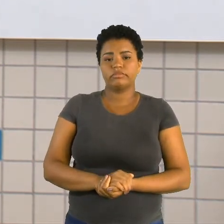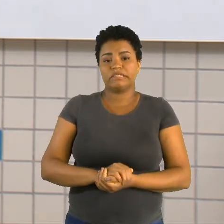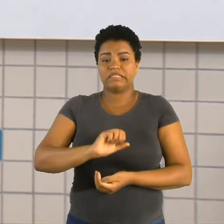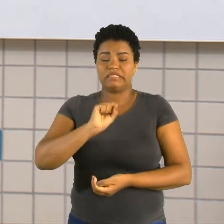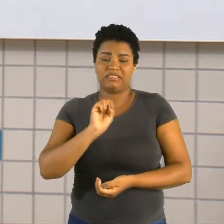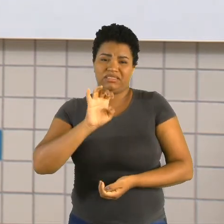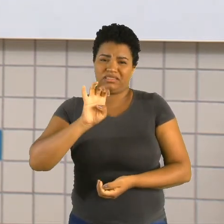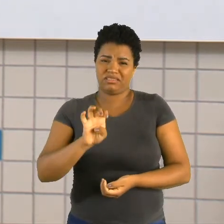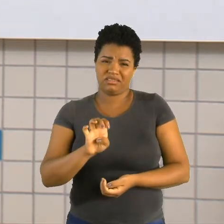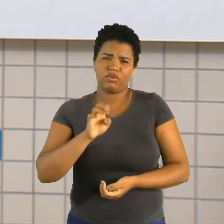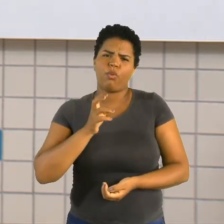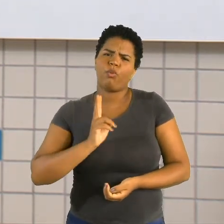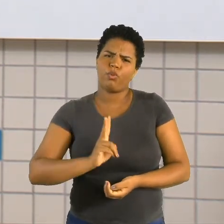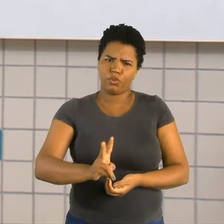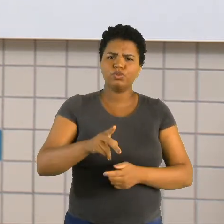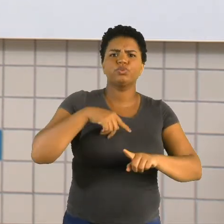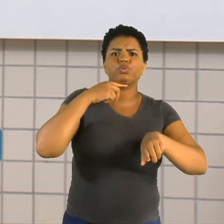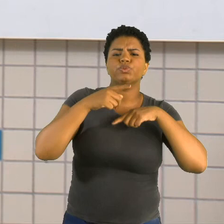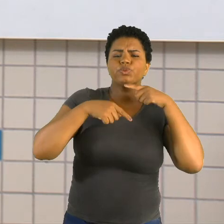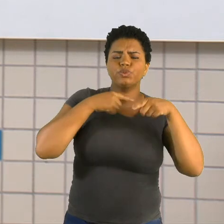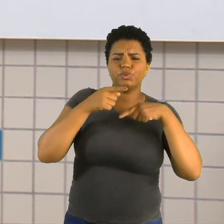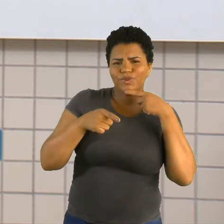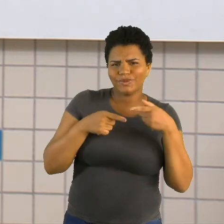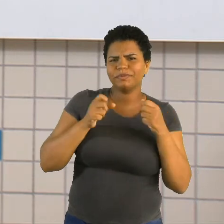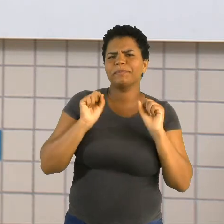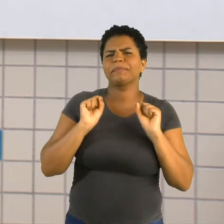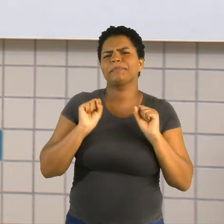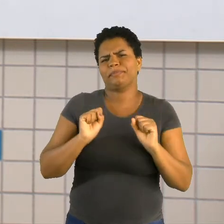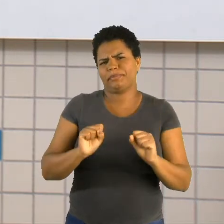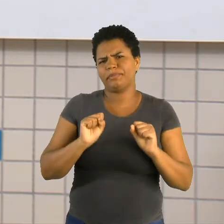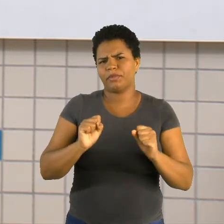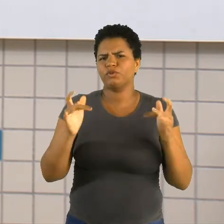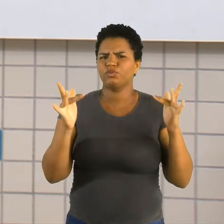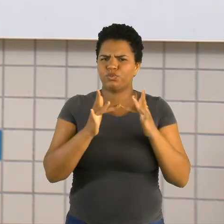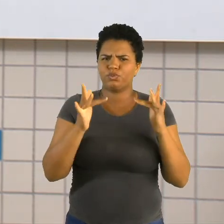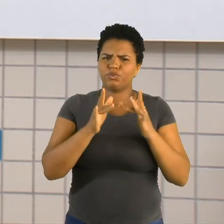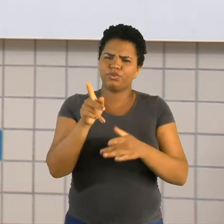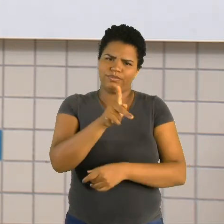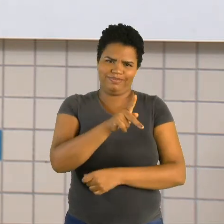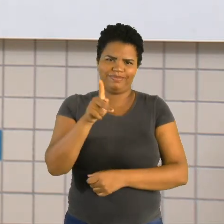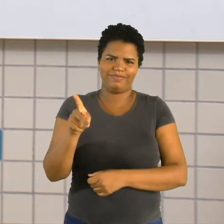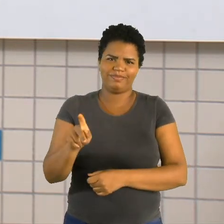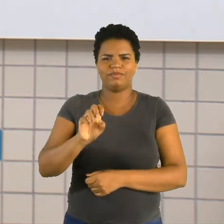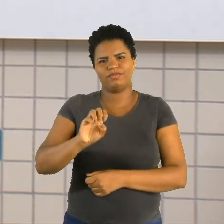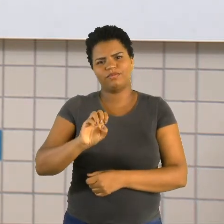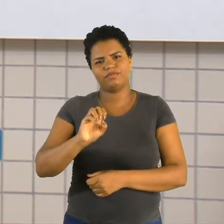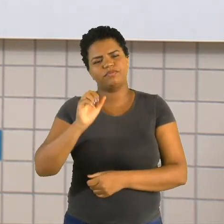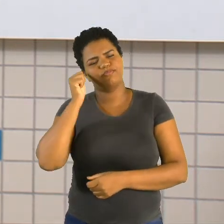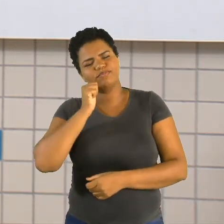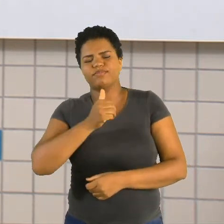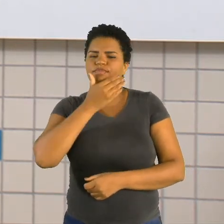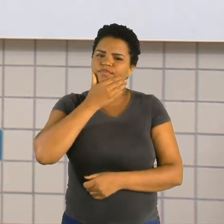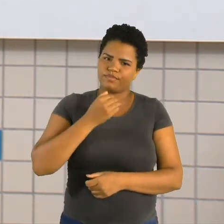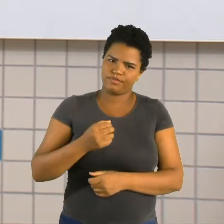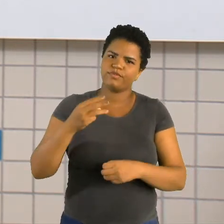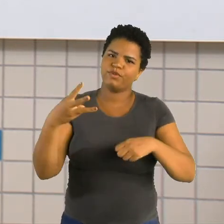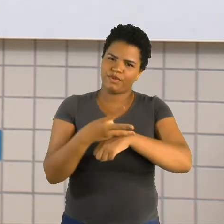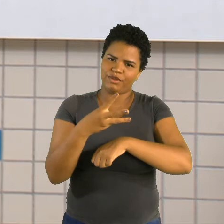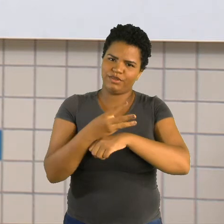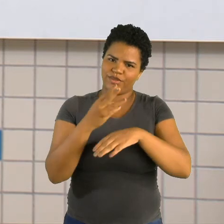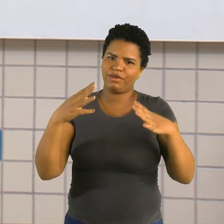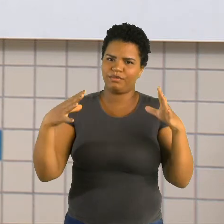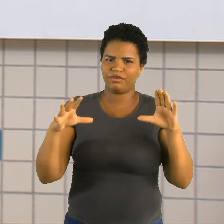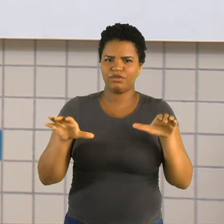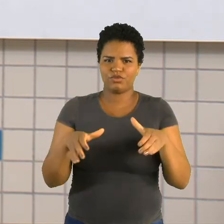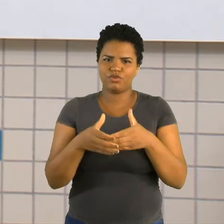você ainda continue com mais dúvidas, você pode entrar em contato com o professor ou a professora do grupo do WhatsApp escolar de